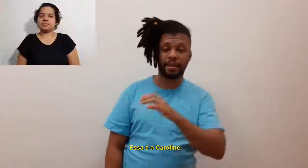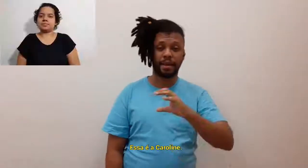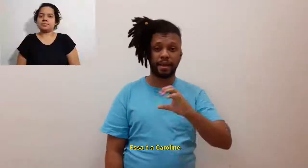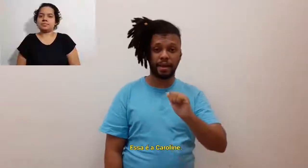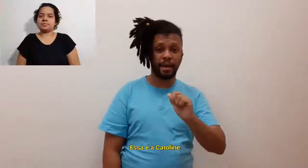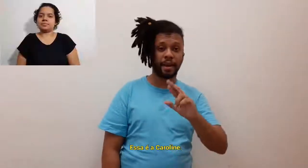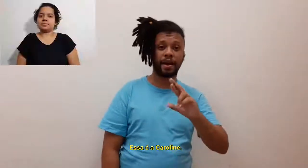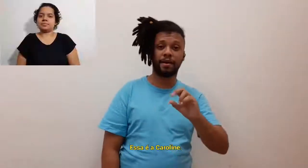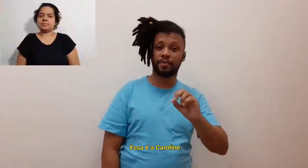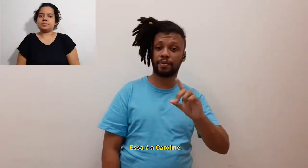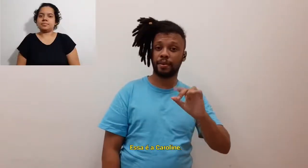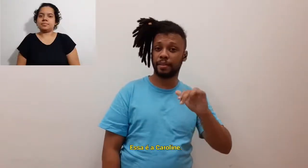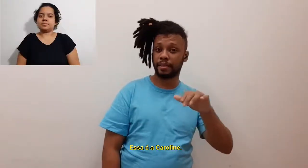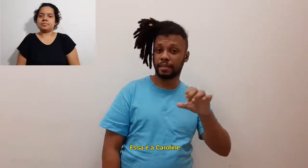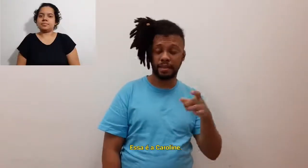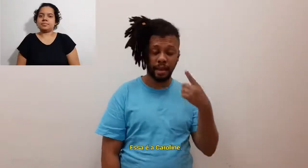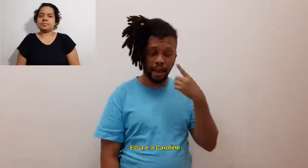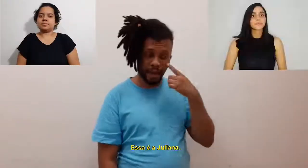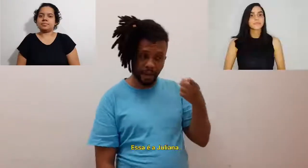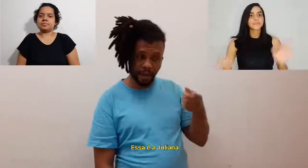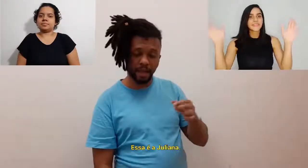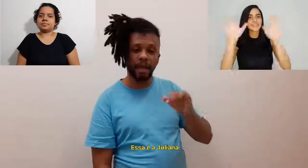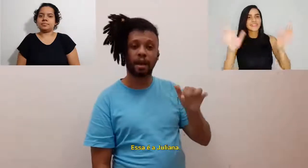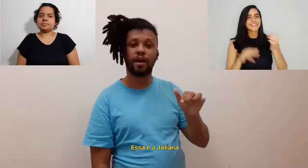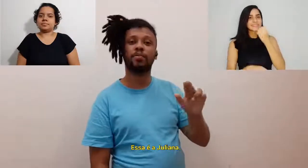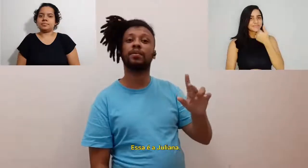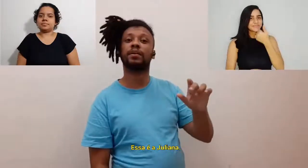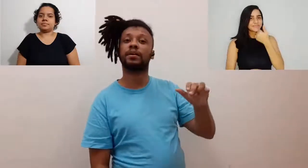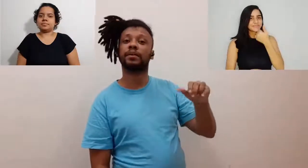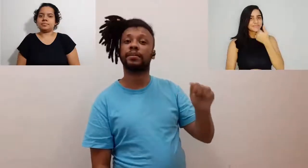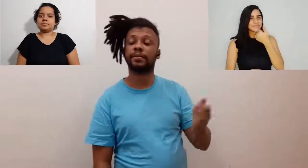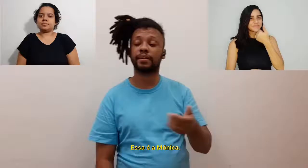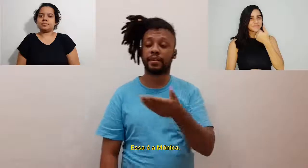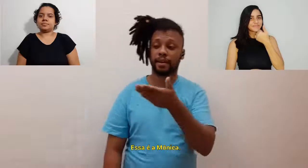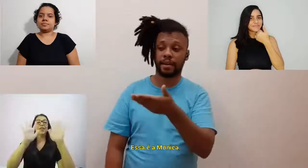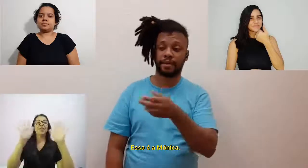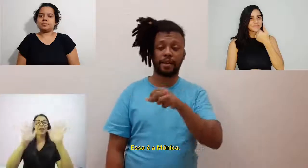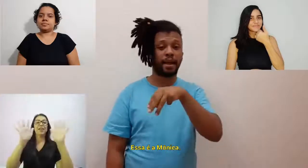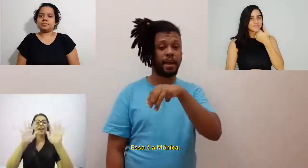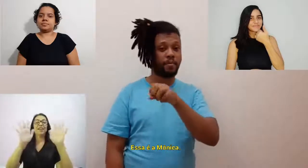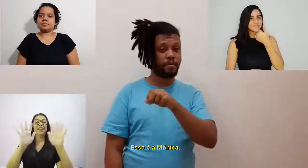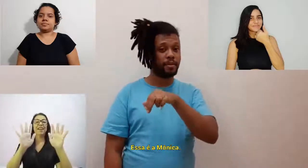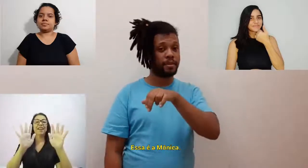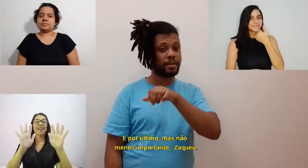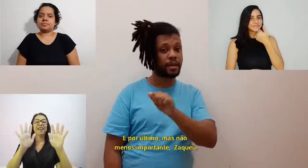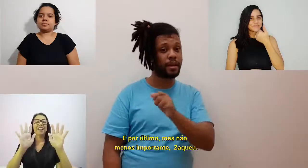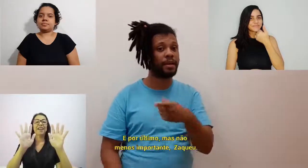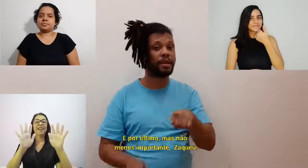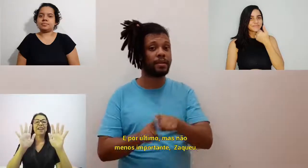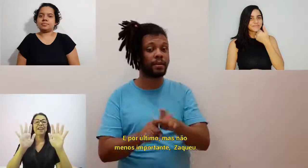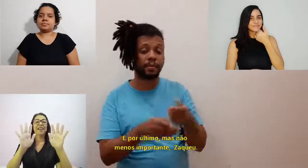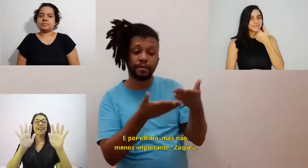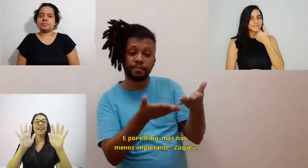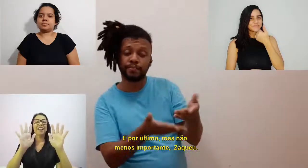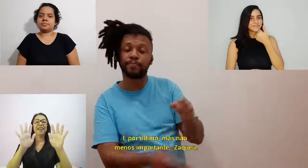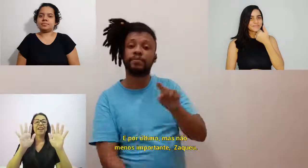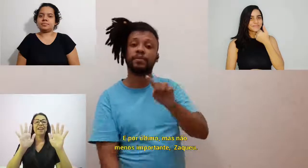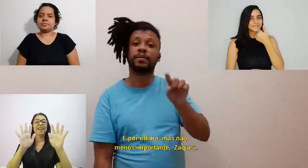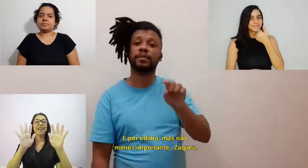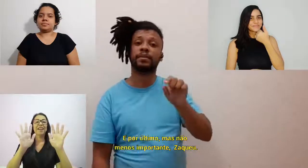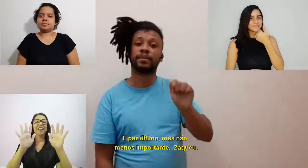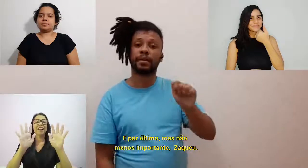Essa é a Caroline, essa aí é a Juliana, essa é a Mônica e, por último, mas